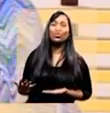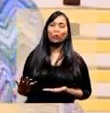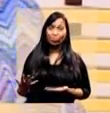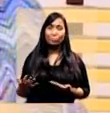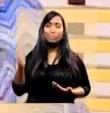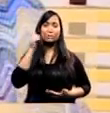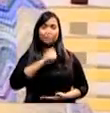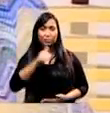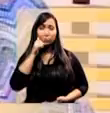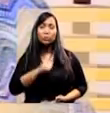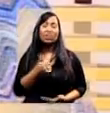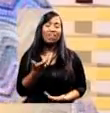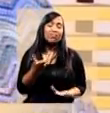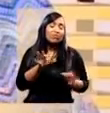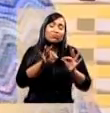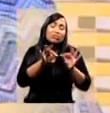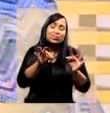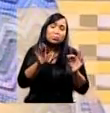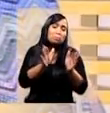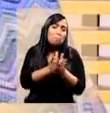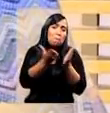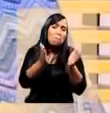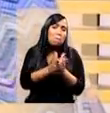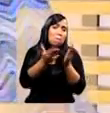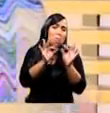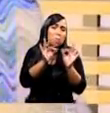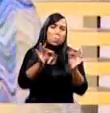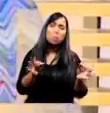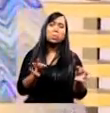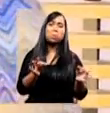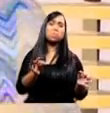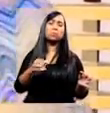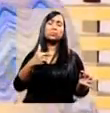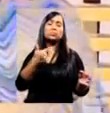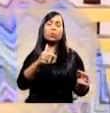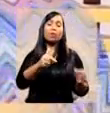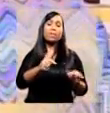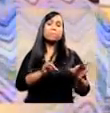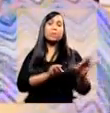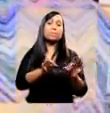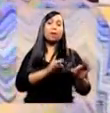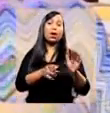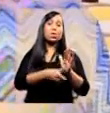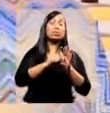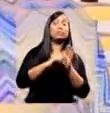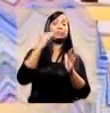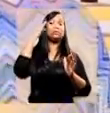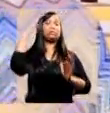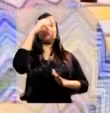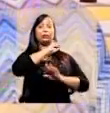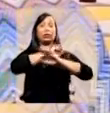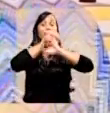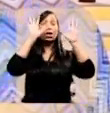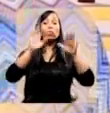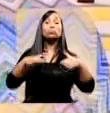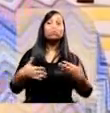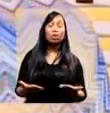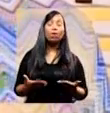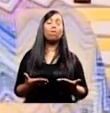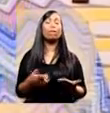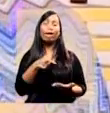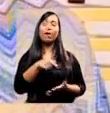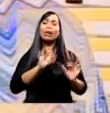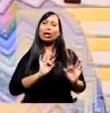muitas dessas mulheres são muito simples, não tem todo um preparo para ter essa compreensão rápida, né?